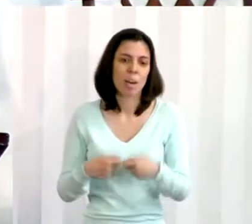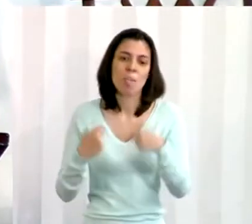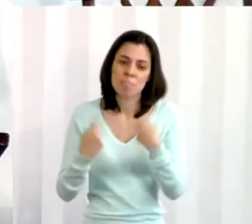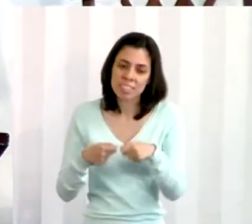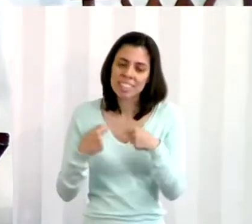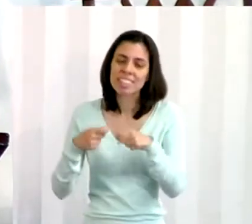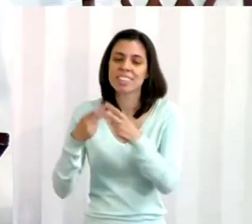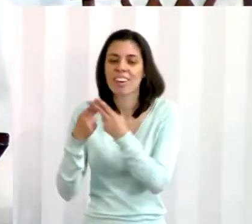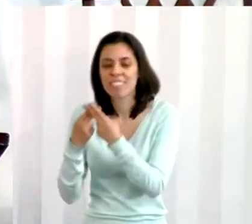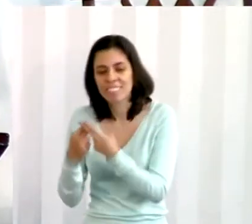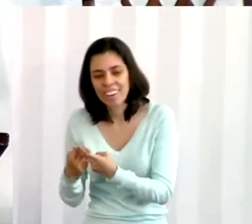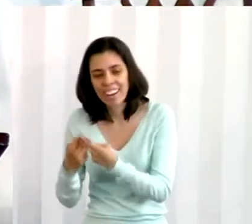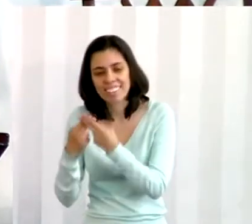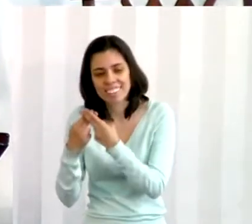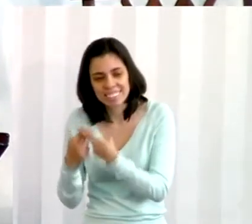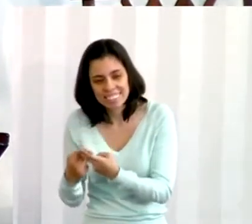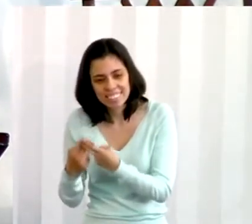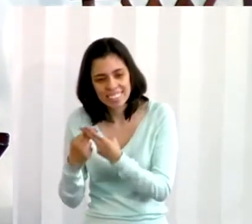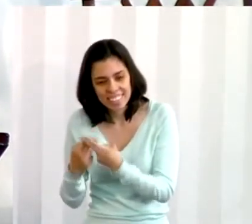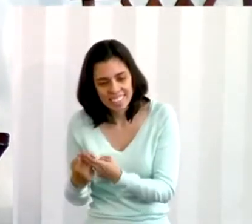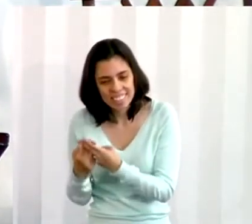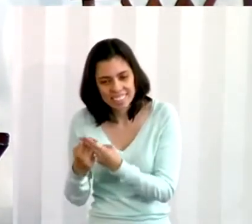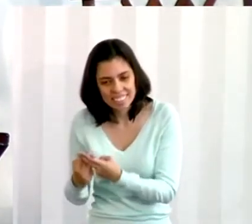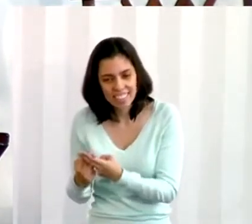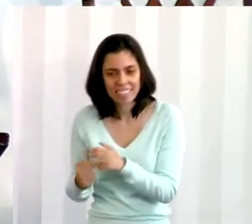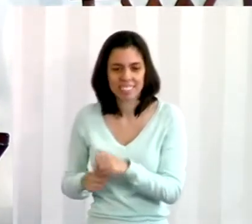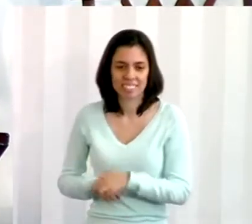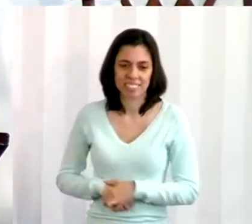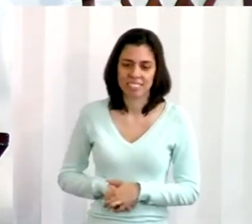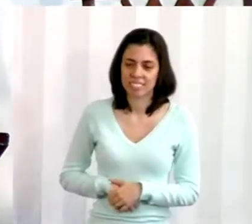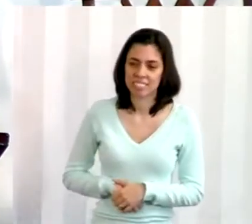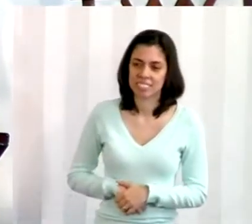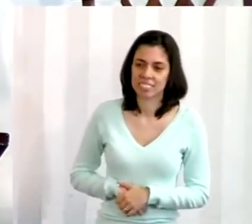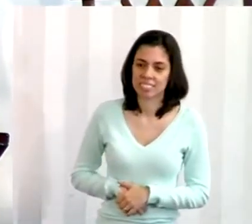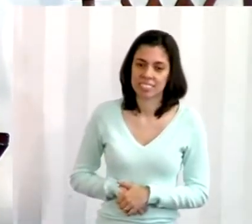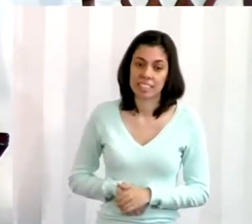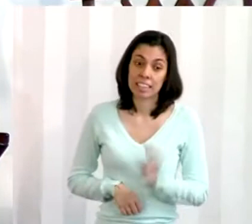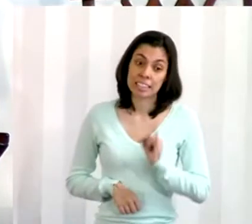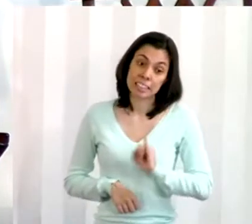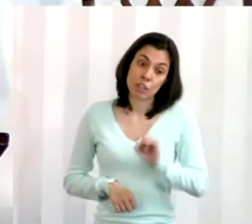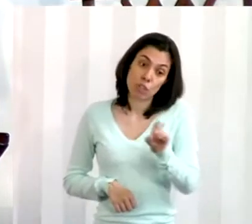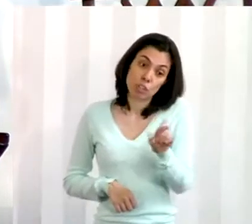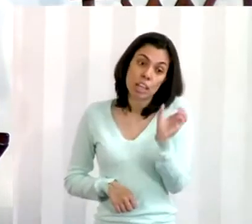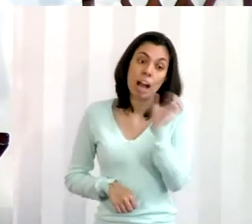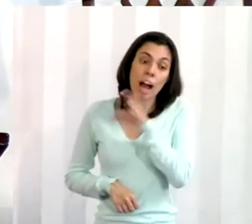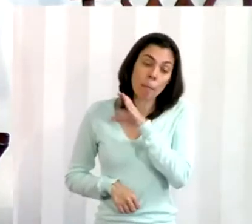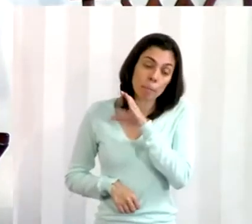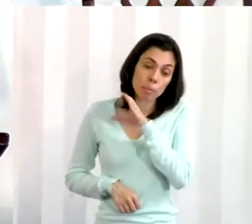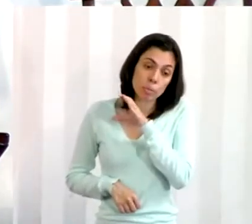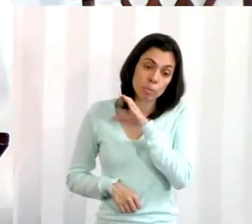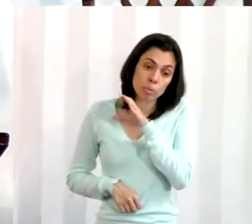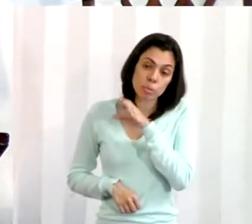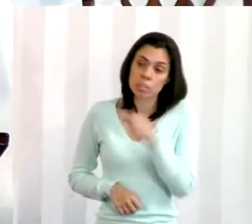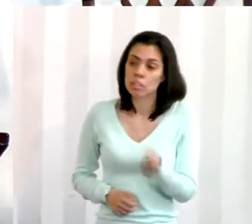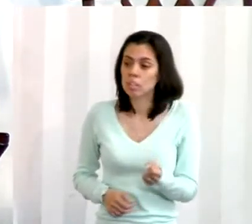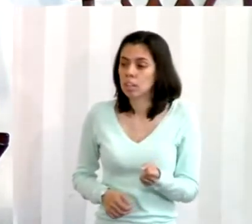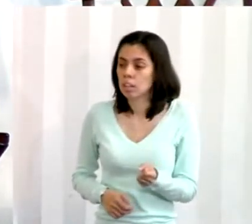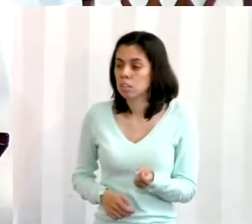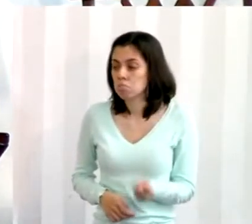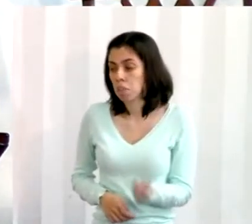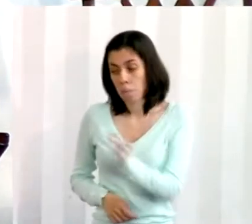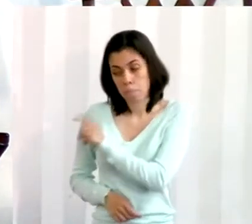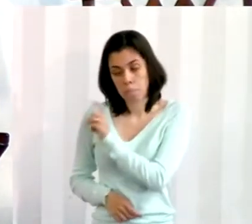A paciência é uma virtude, meus irmãos, de sábios. Eu sei que de vez em quando